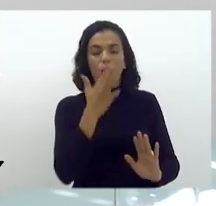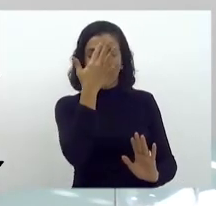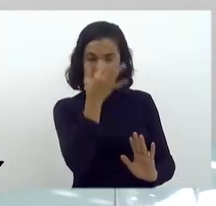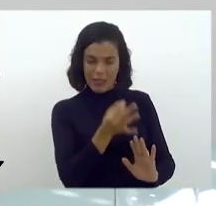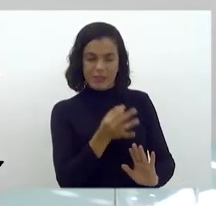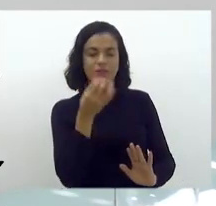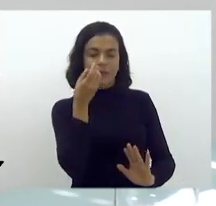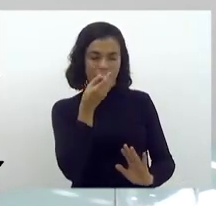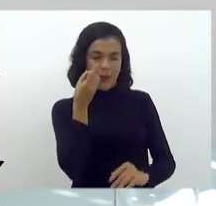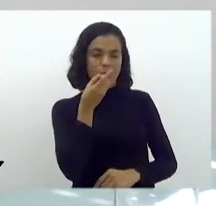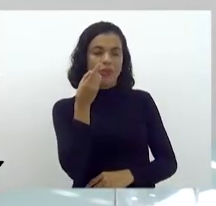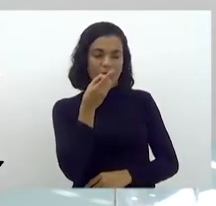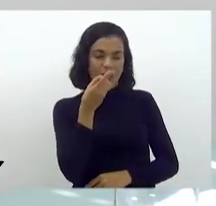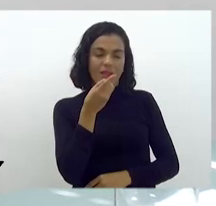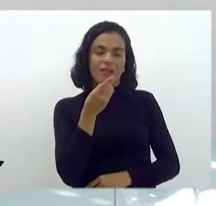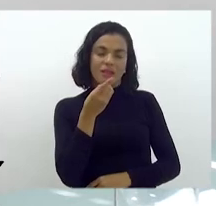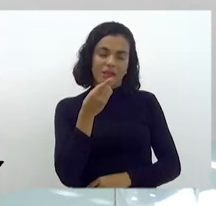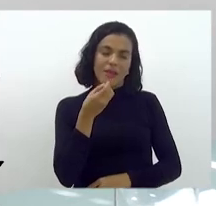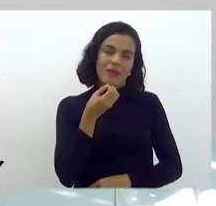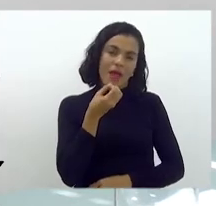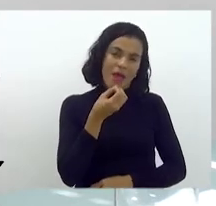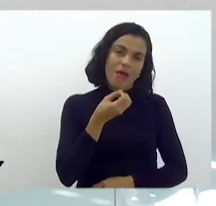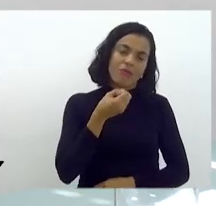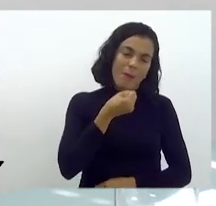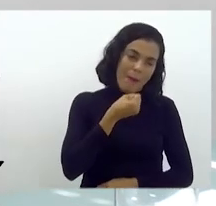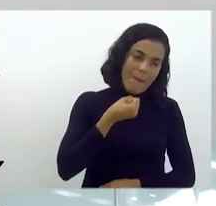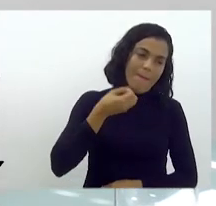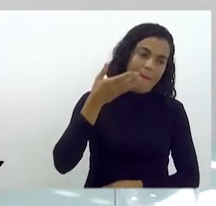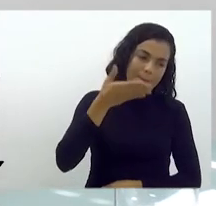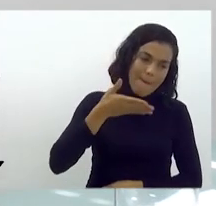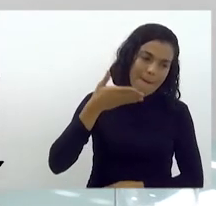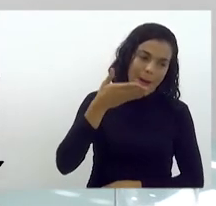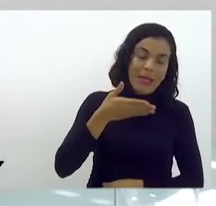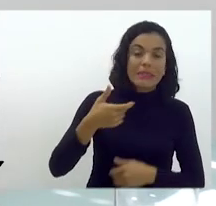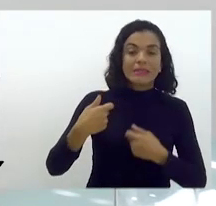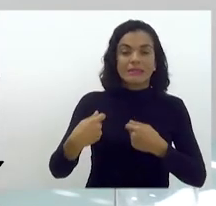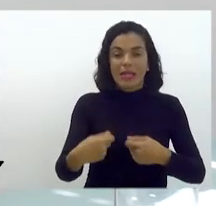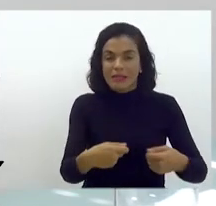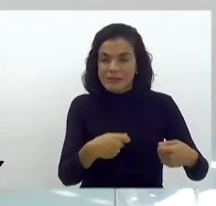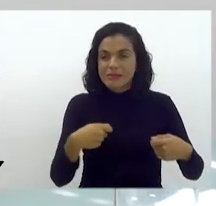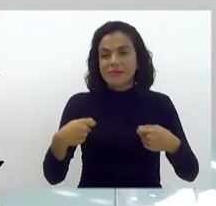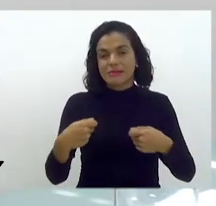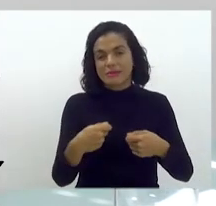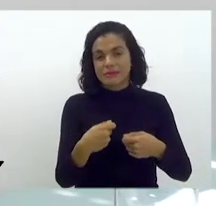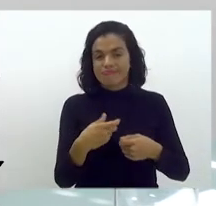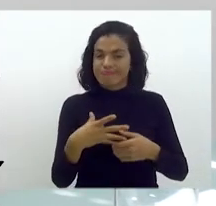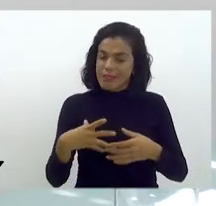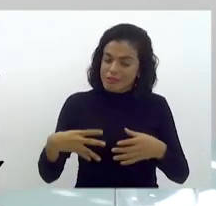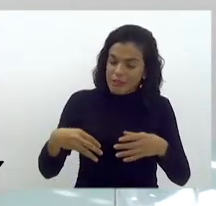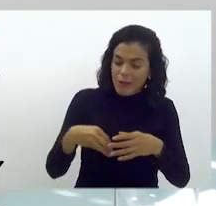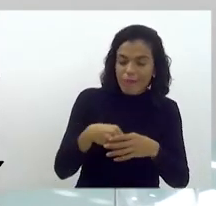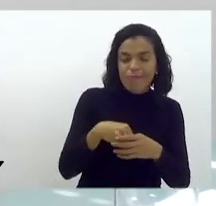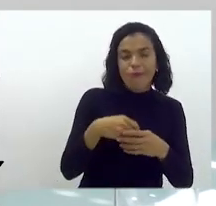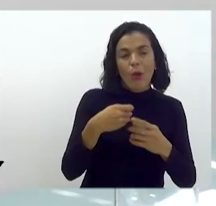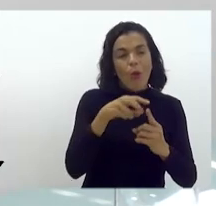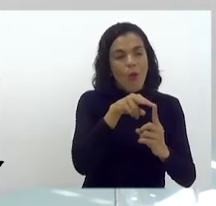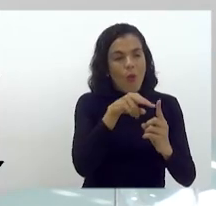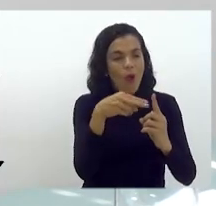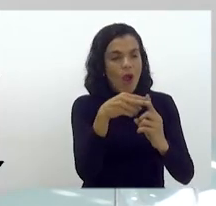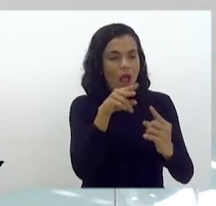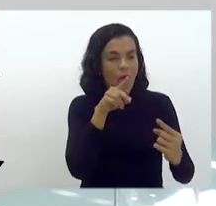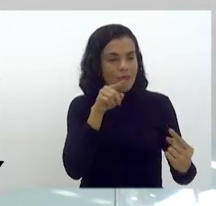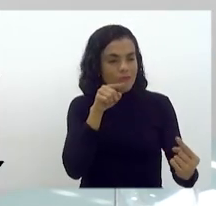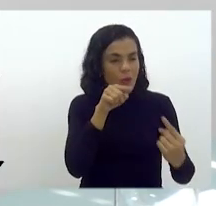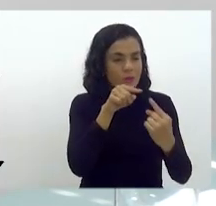o que é deputada indiarmela alta falando né da necessidade da gente ter um olhar objetivo